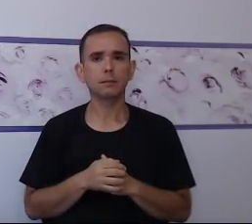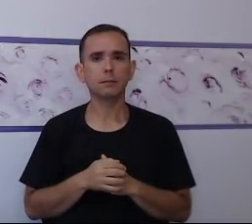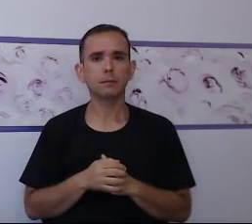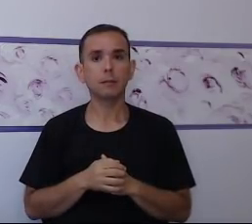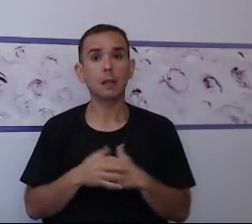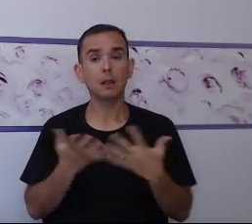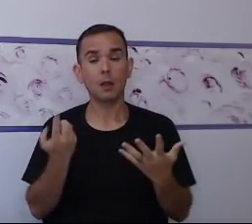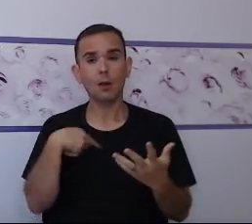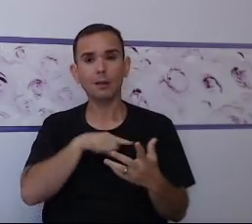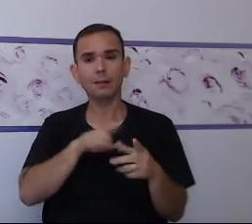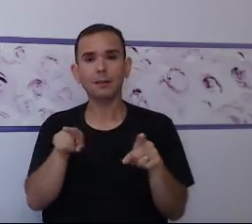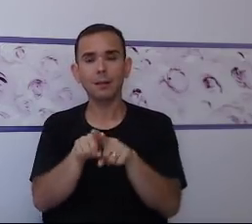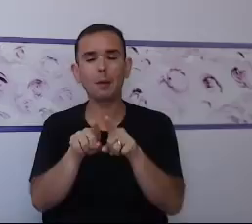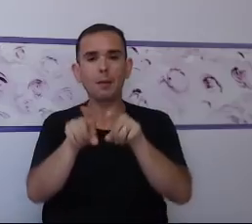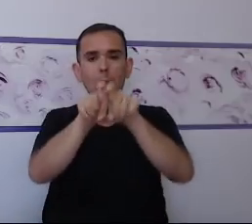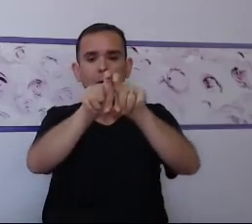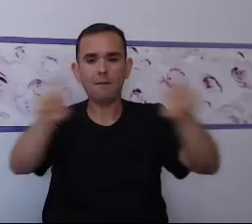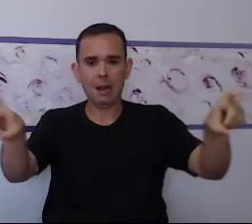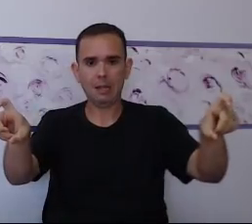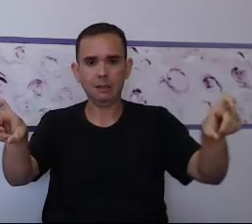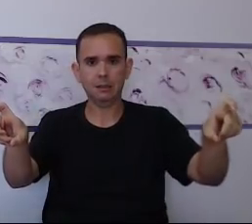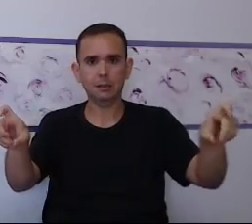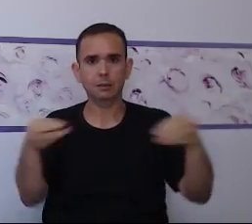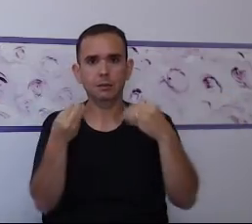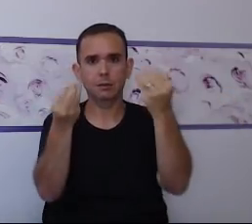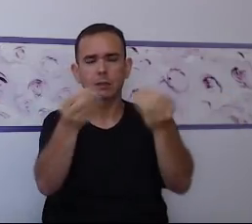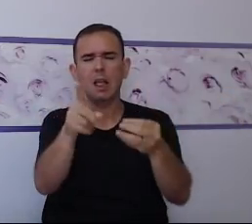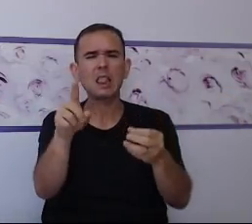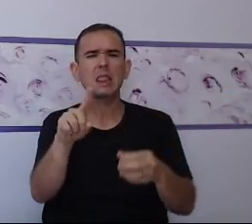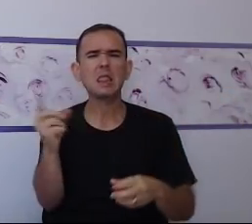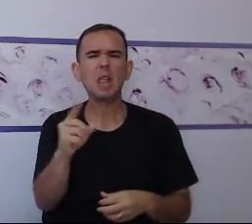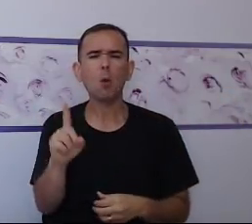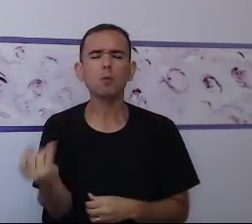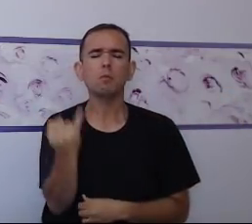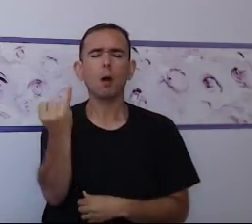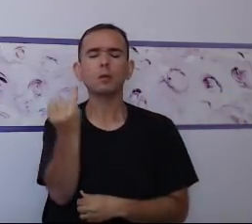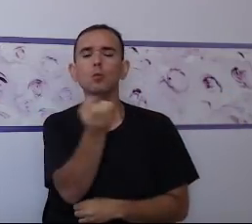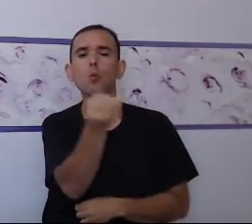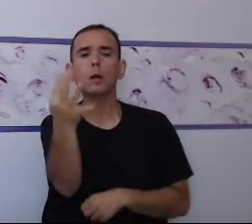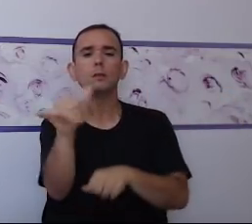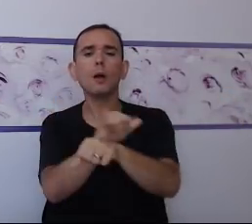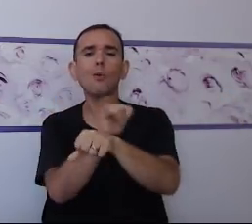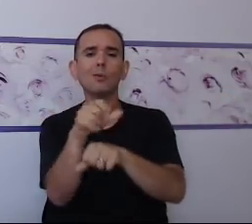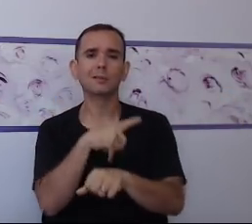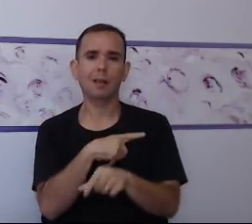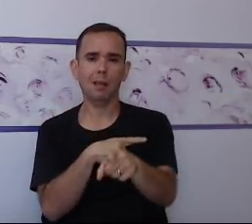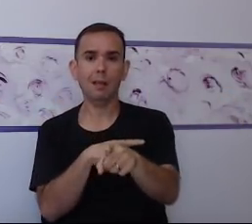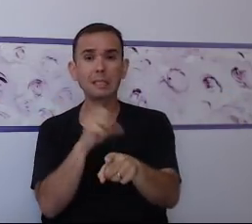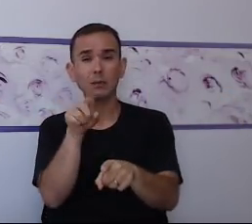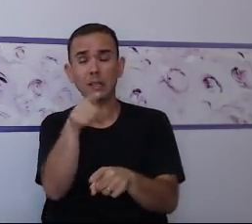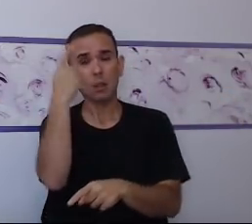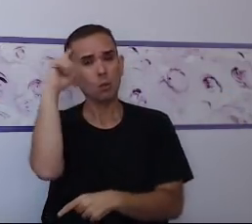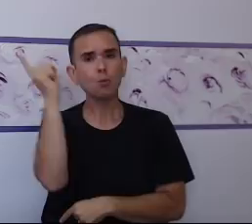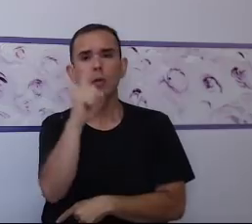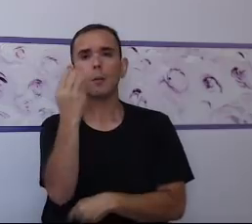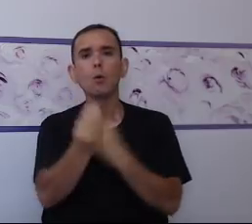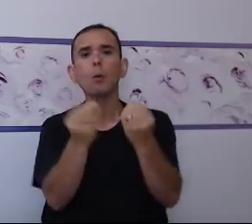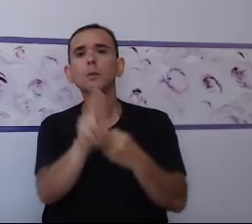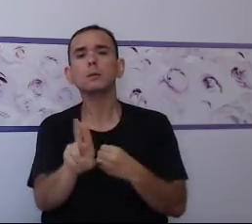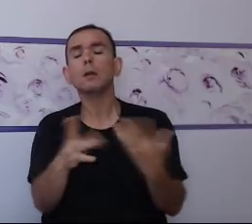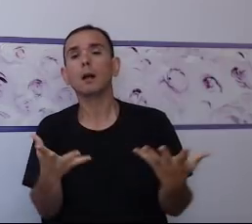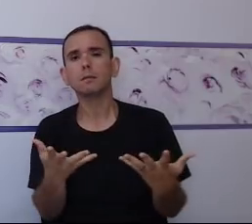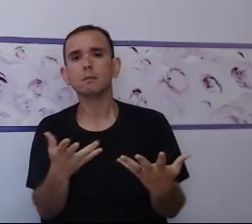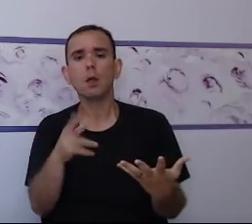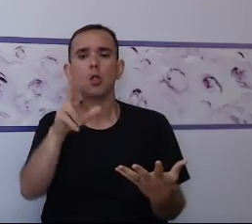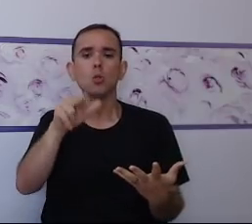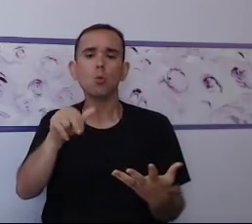A gente trouxe uma frase para vocês, que assim, não importa quantos recursos você tem, se você não sabe como usá-los,